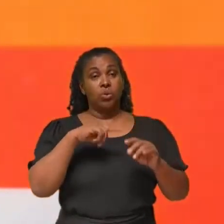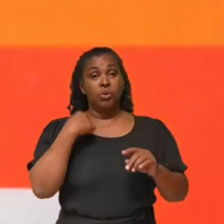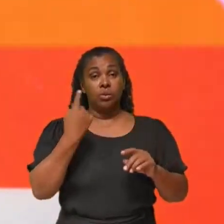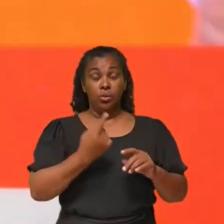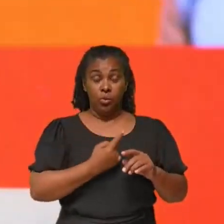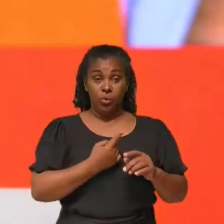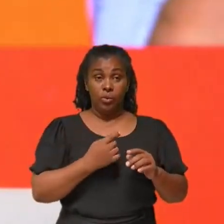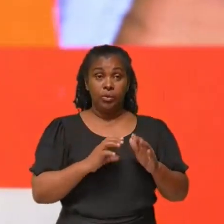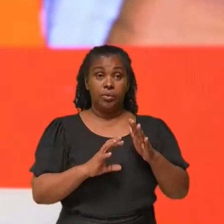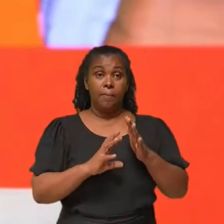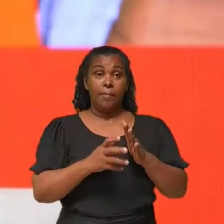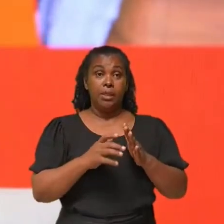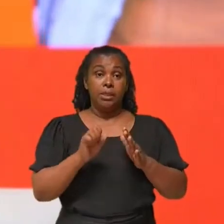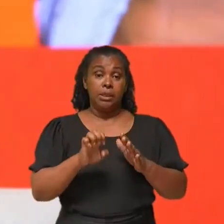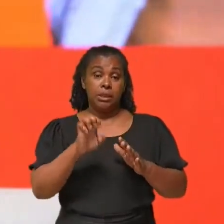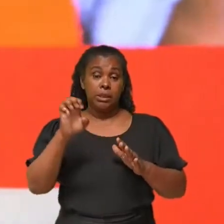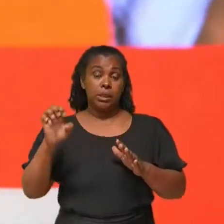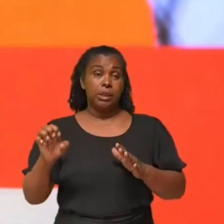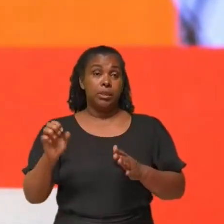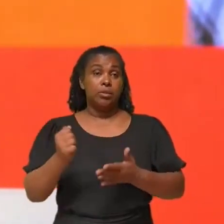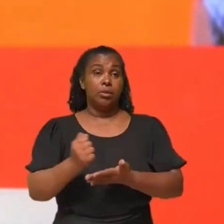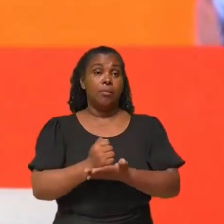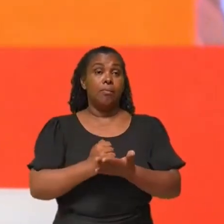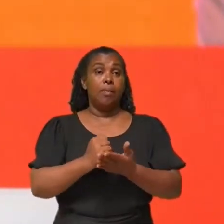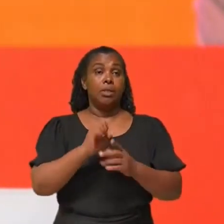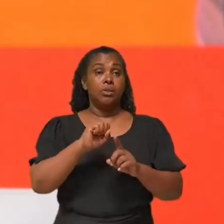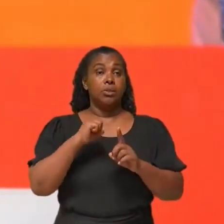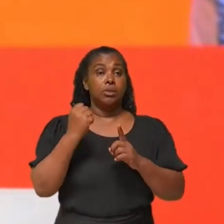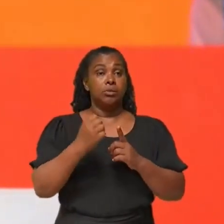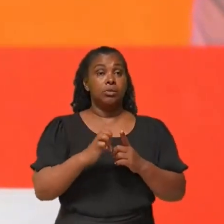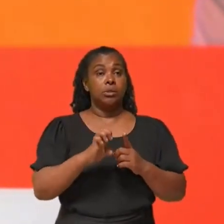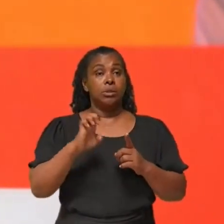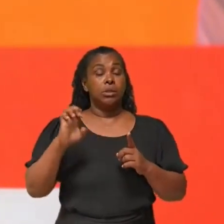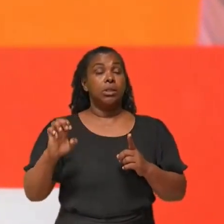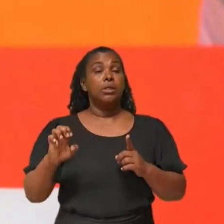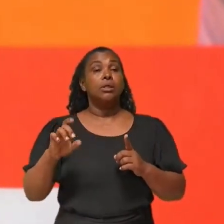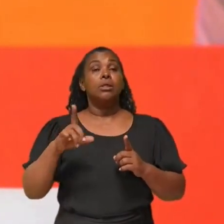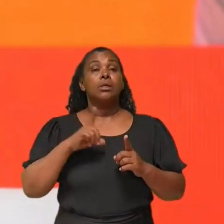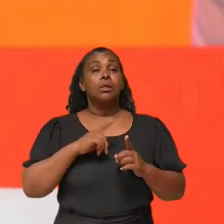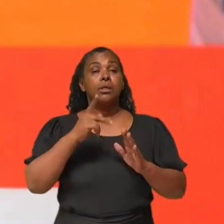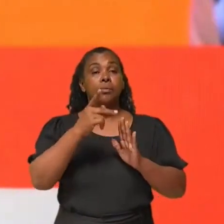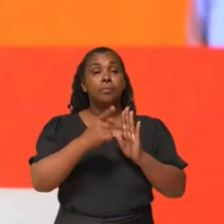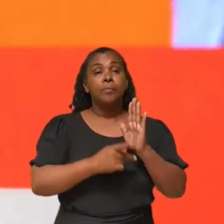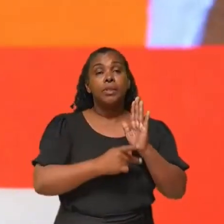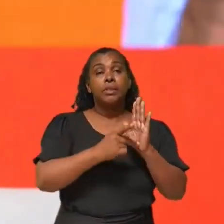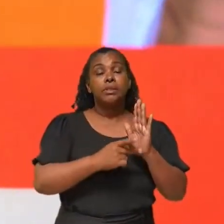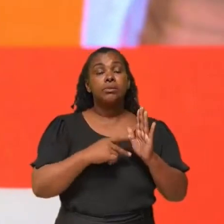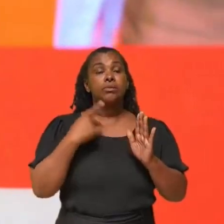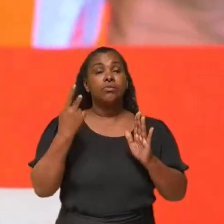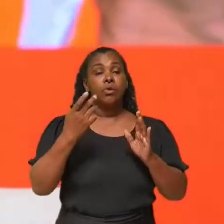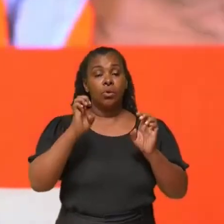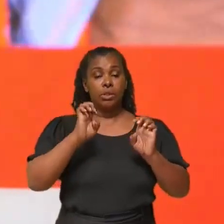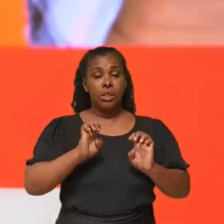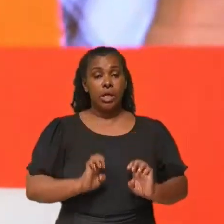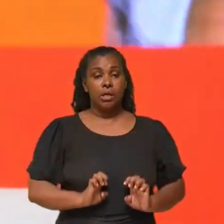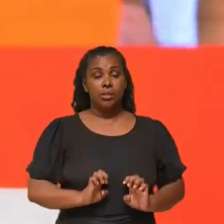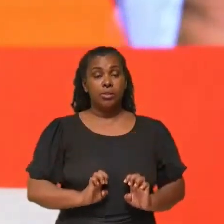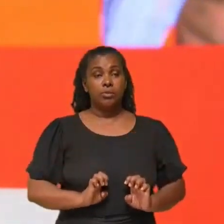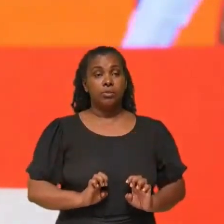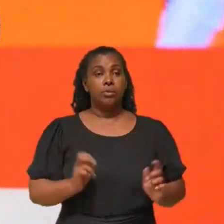uma base social de esquerda, que tem princípios e valores éticos, pode fazer